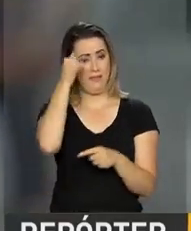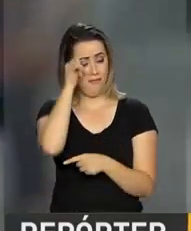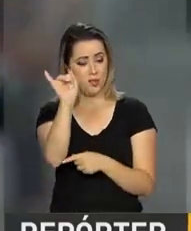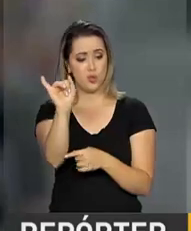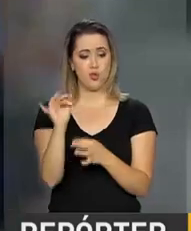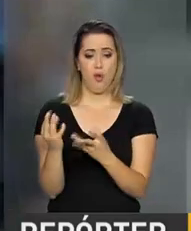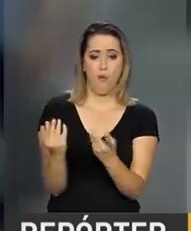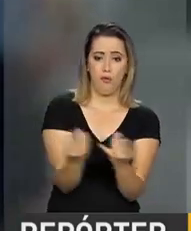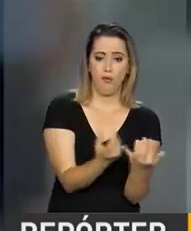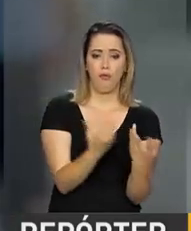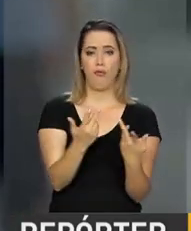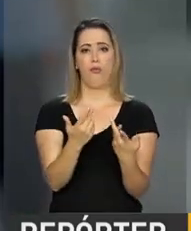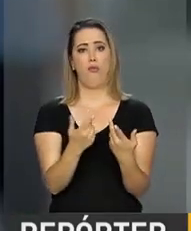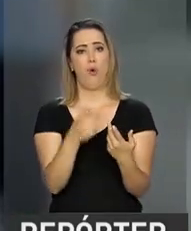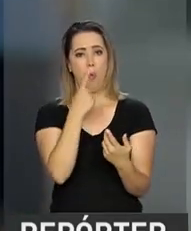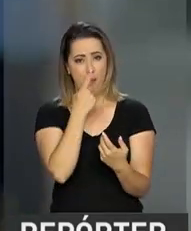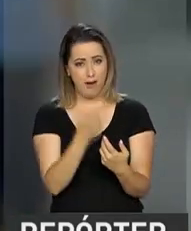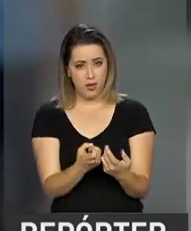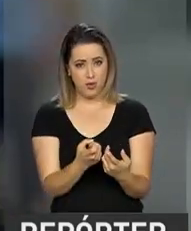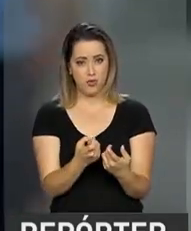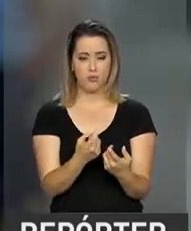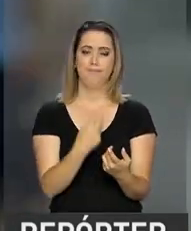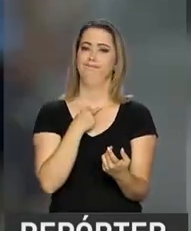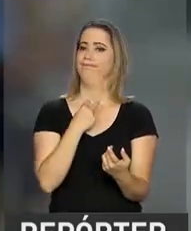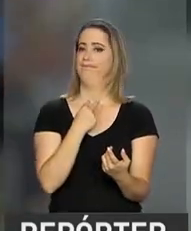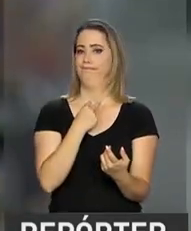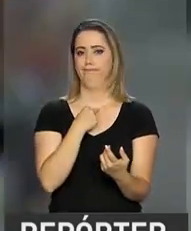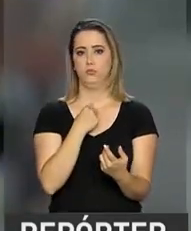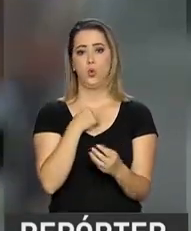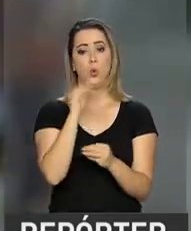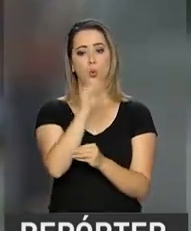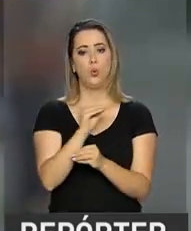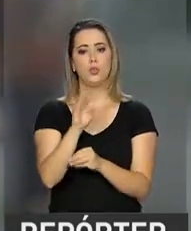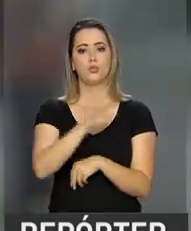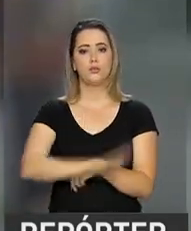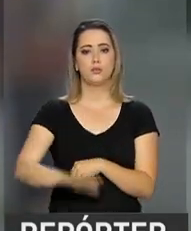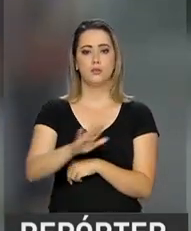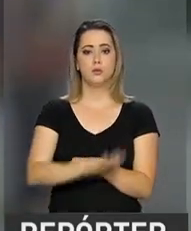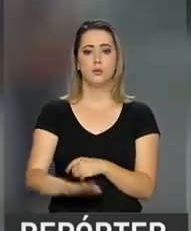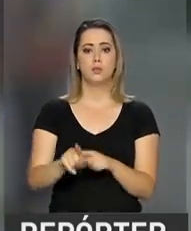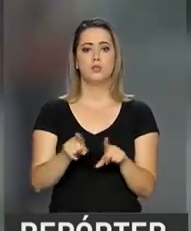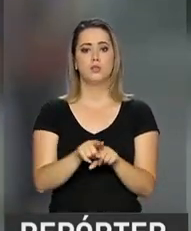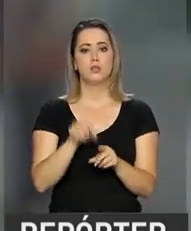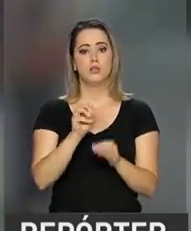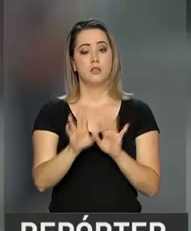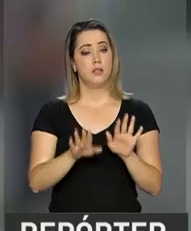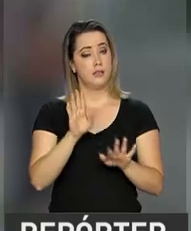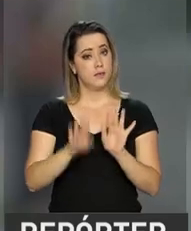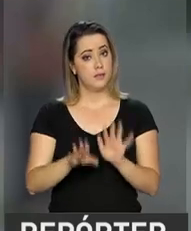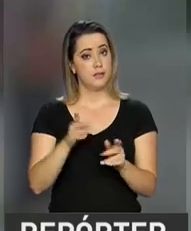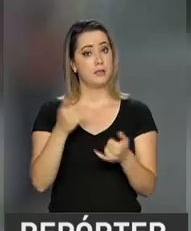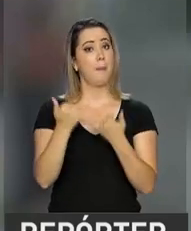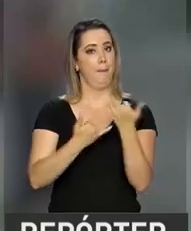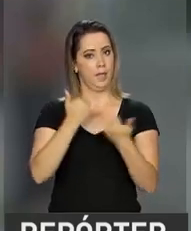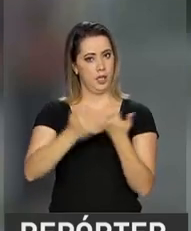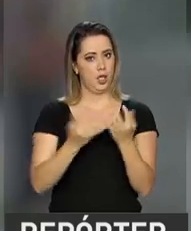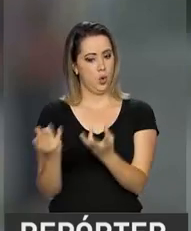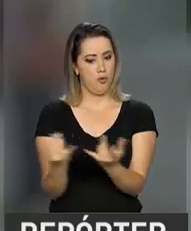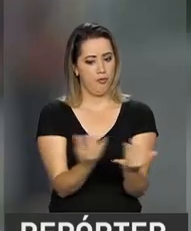queimar nichos e cuida das crianças também que costumam utilizar fogo